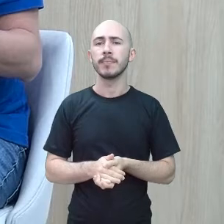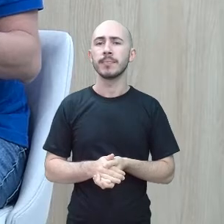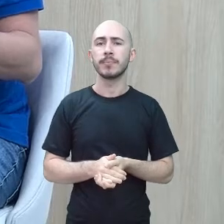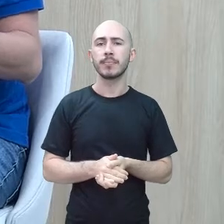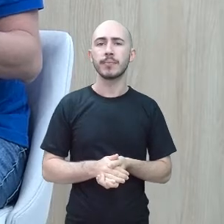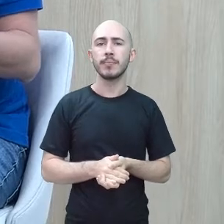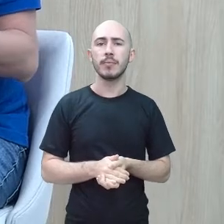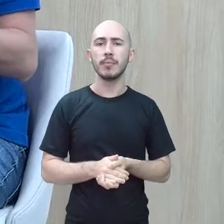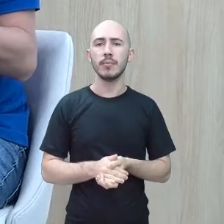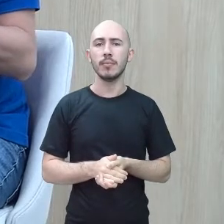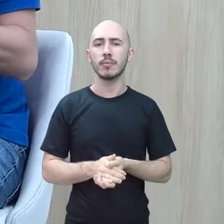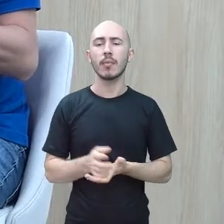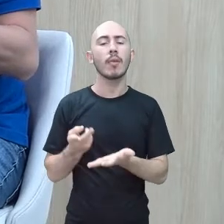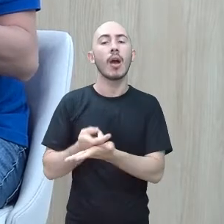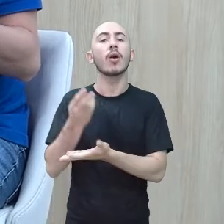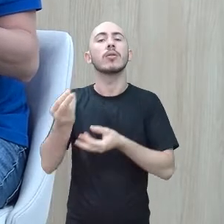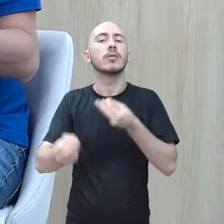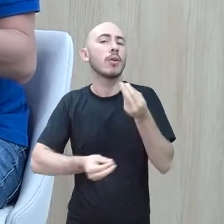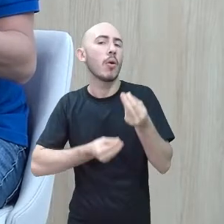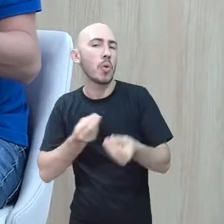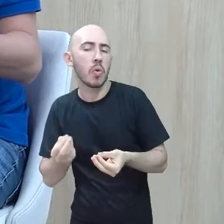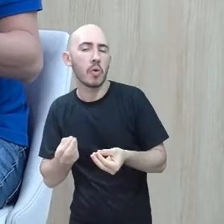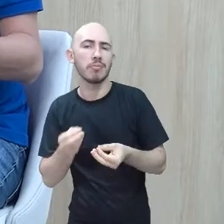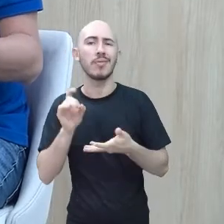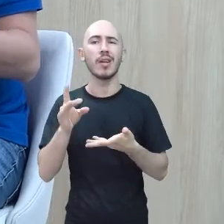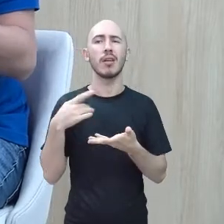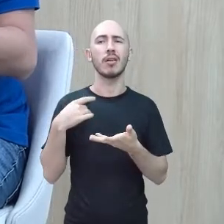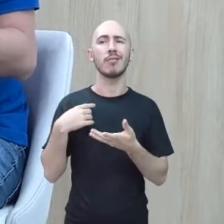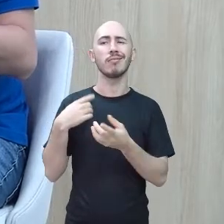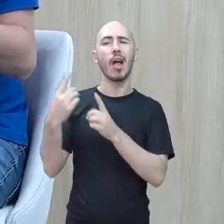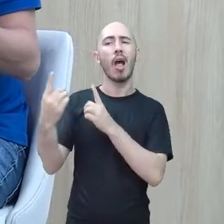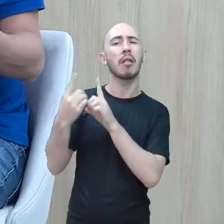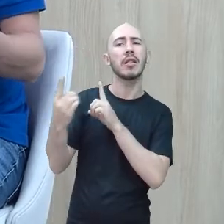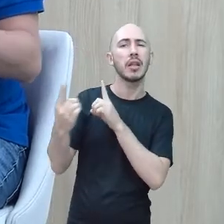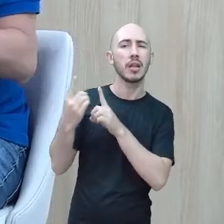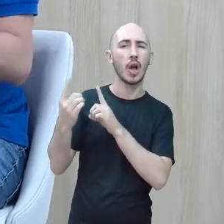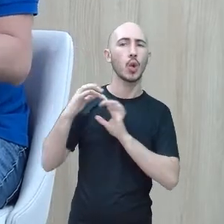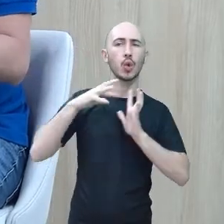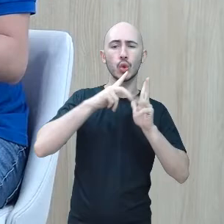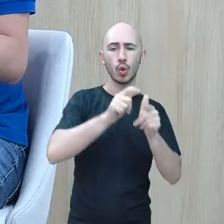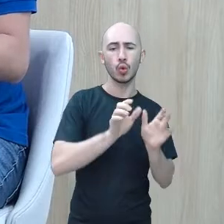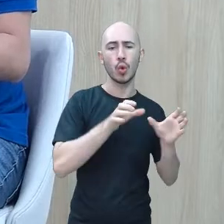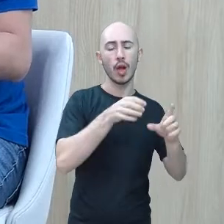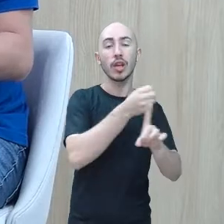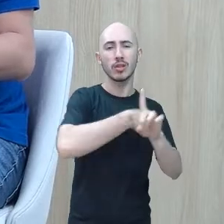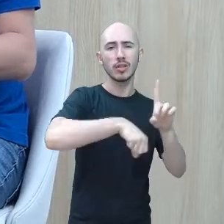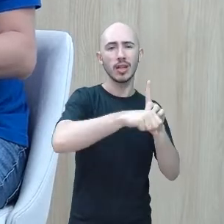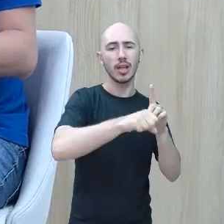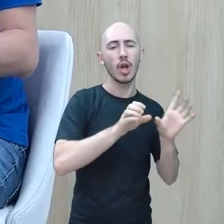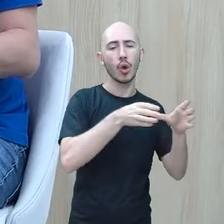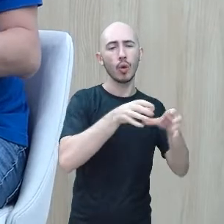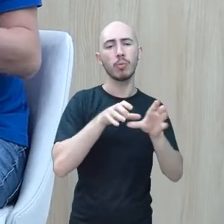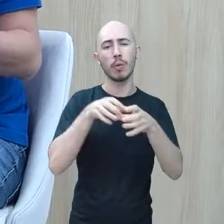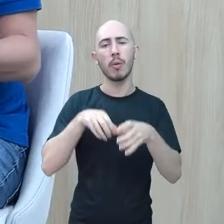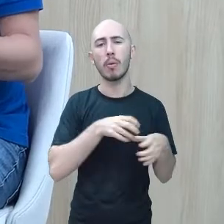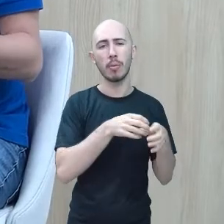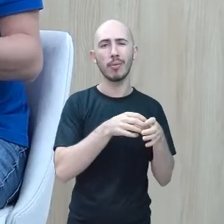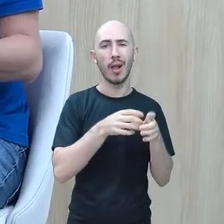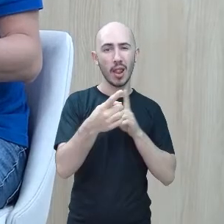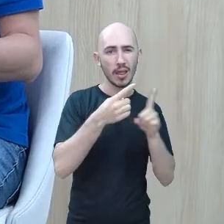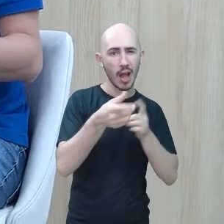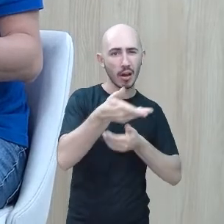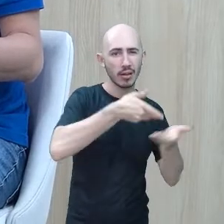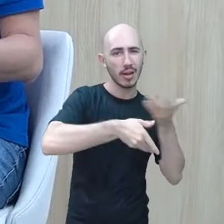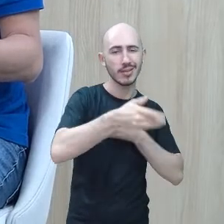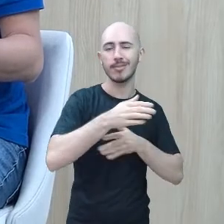não vai acontecer a partir do diálogo intenso entre todos os grupos da sociedade. E aí, especialmente, eu